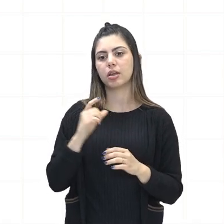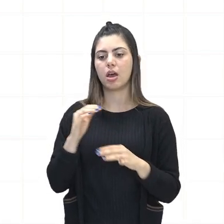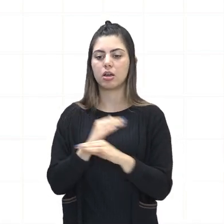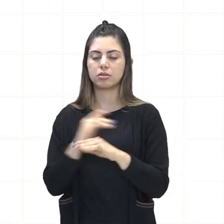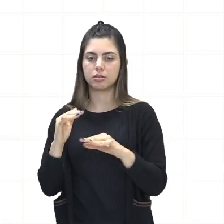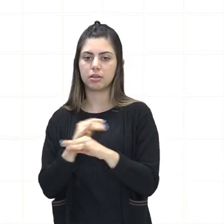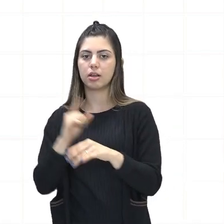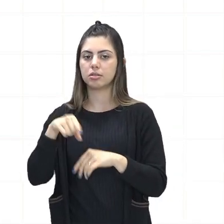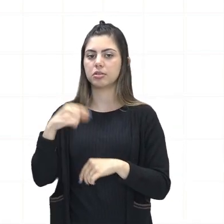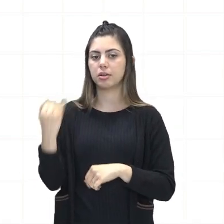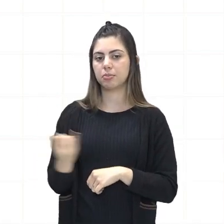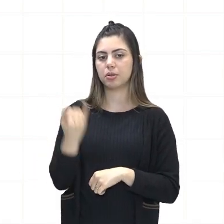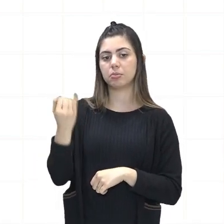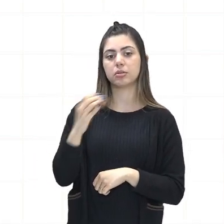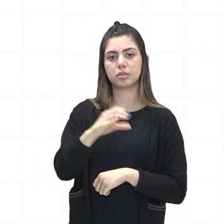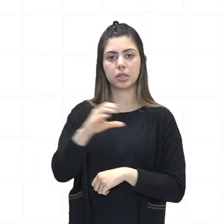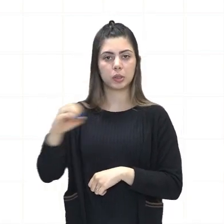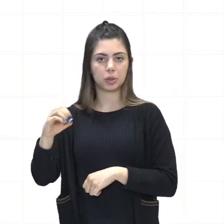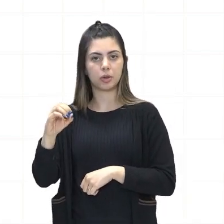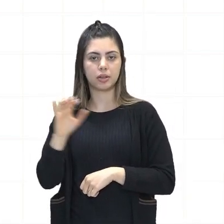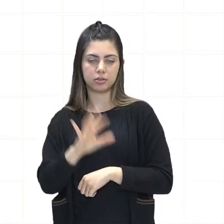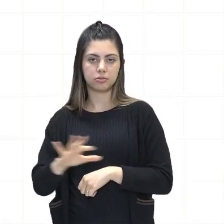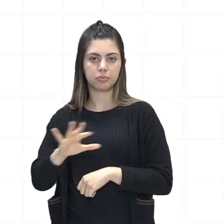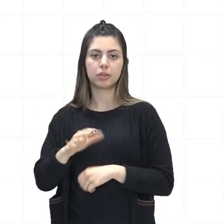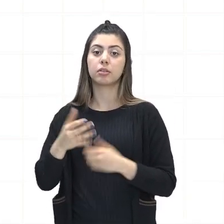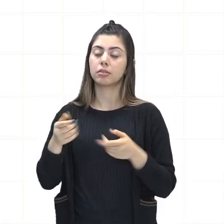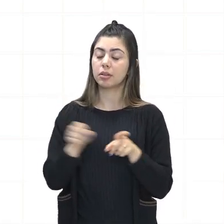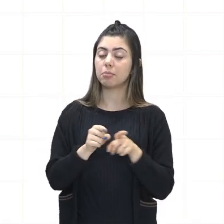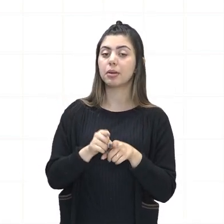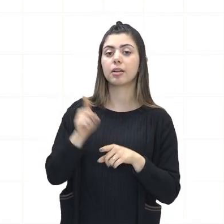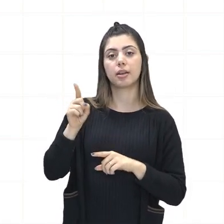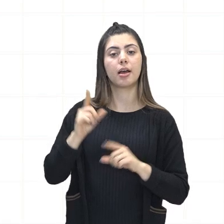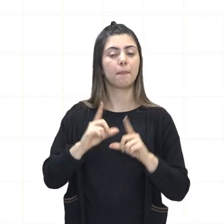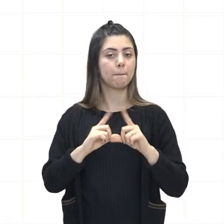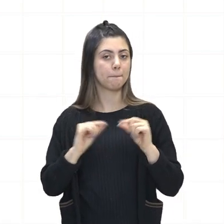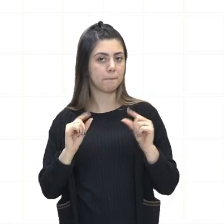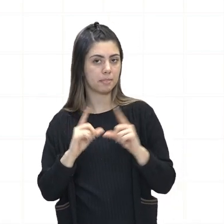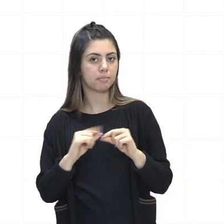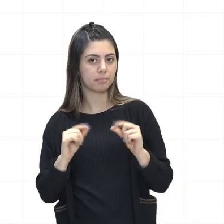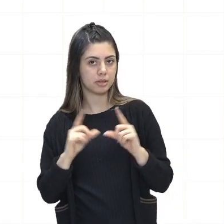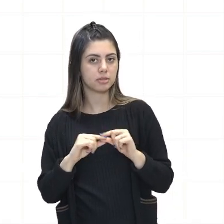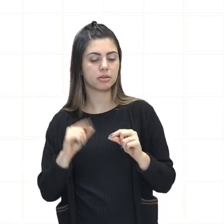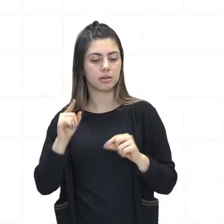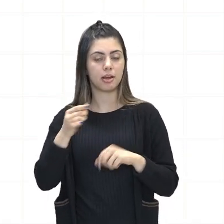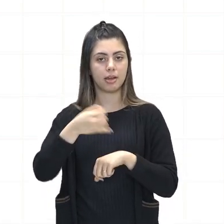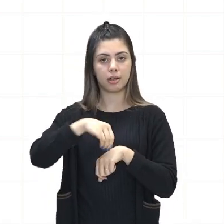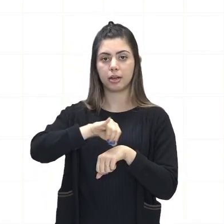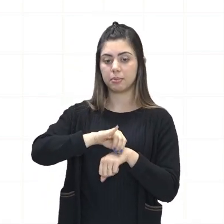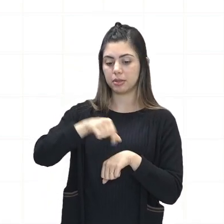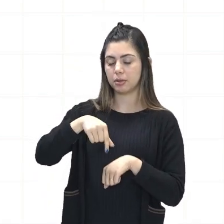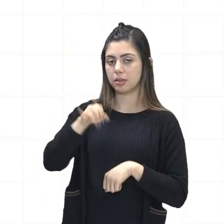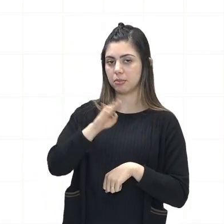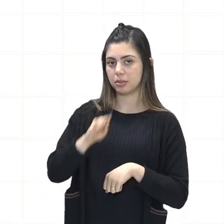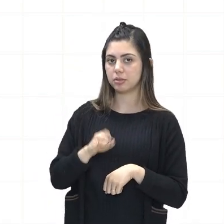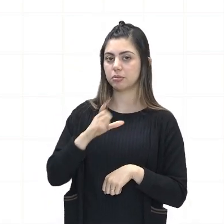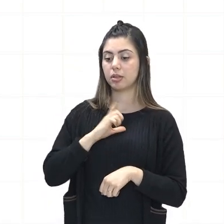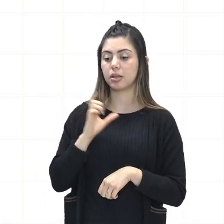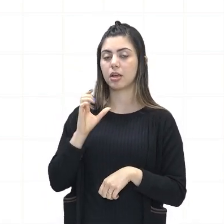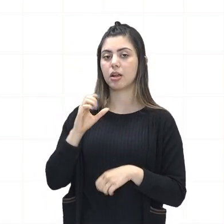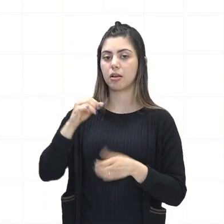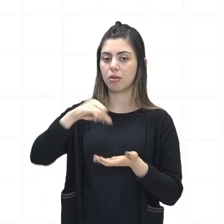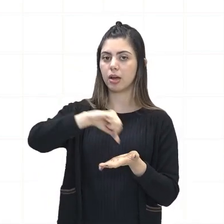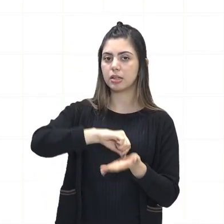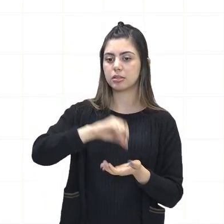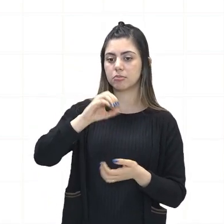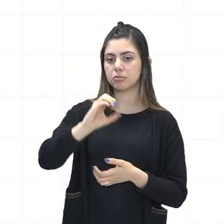região centro-oeste. É o caso até mesmo de Brasília, que é a capital do Brasil. Ela fica na região centro-oeste, né? E as